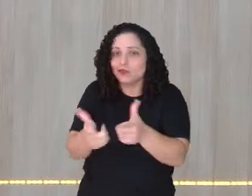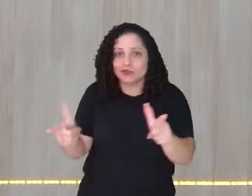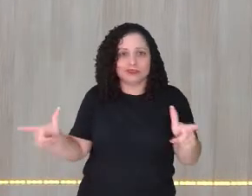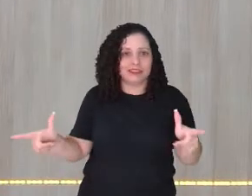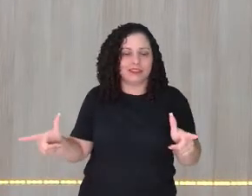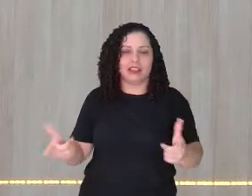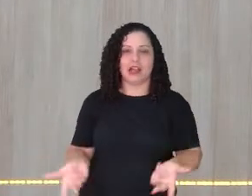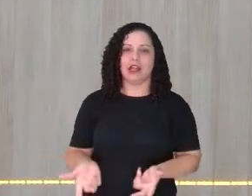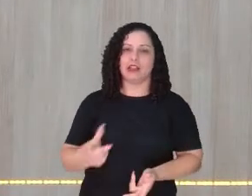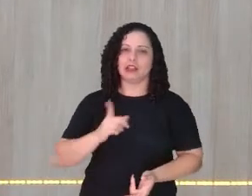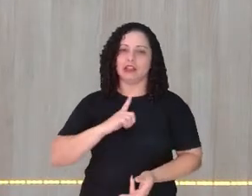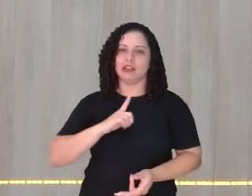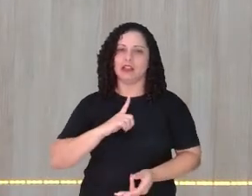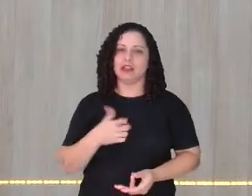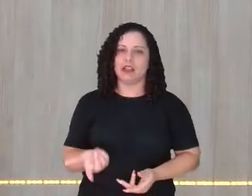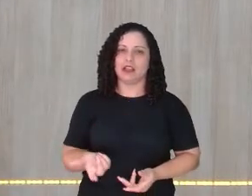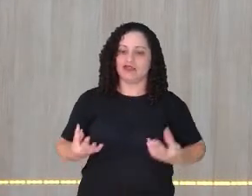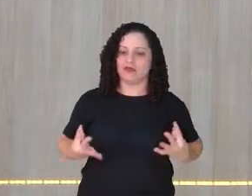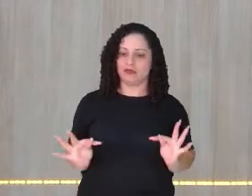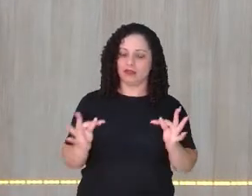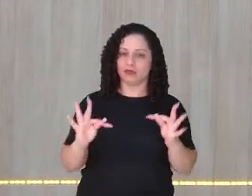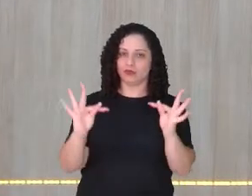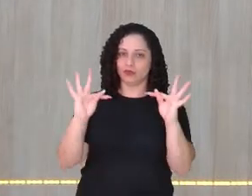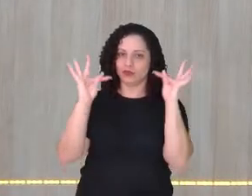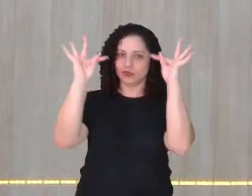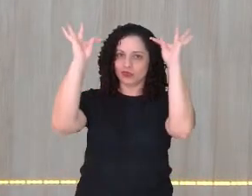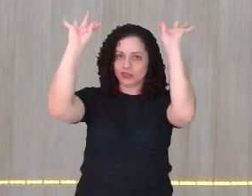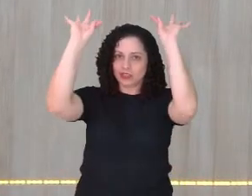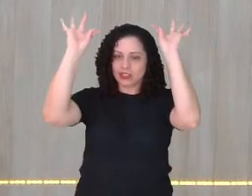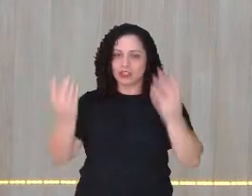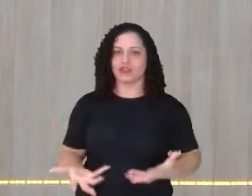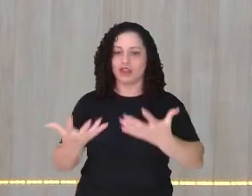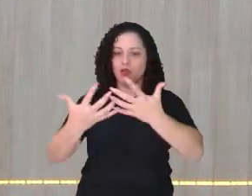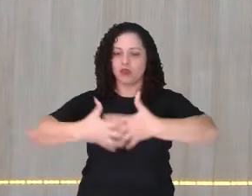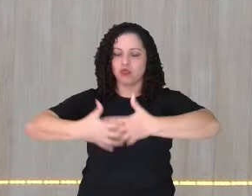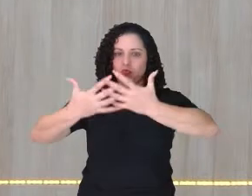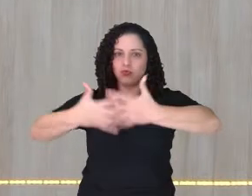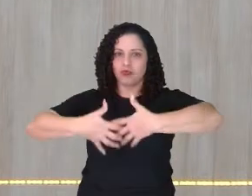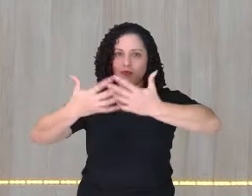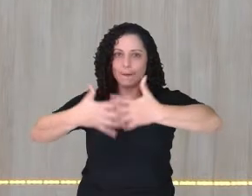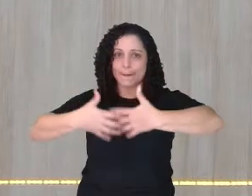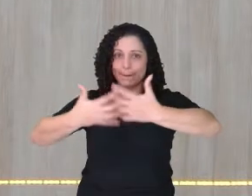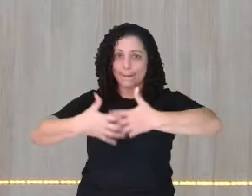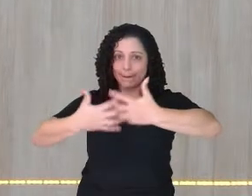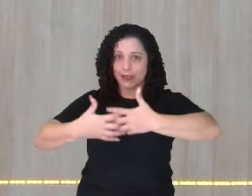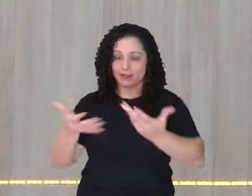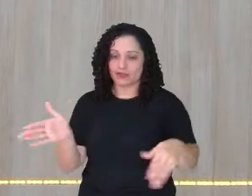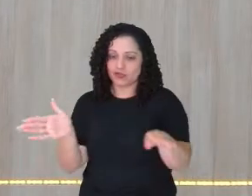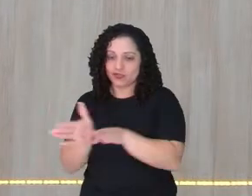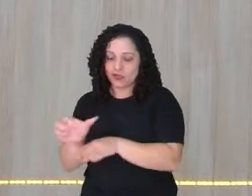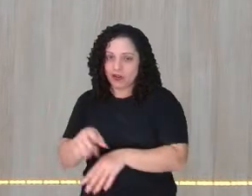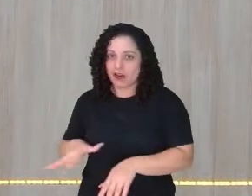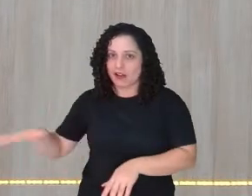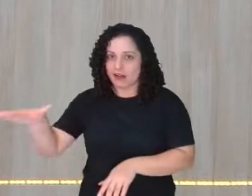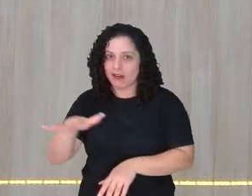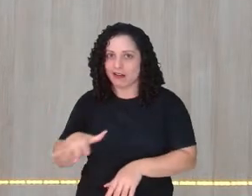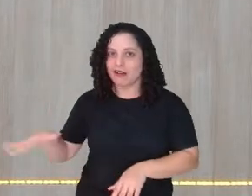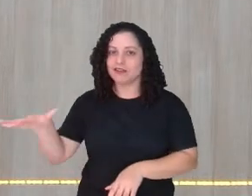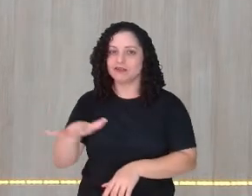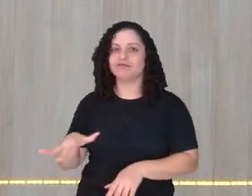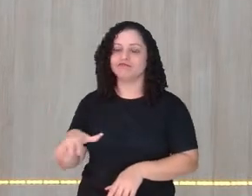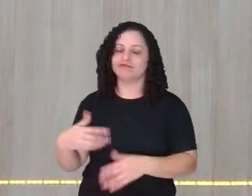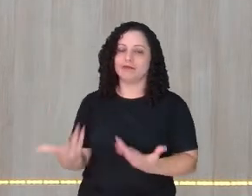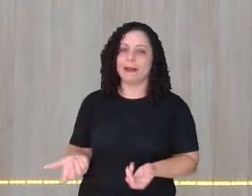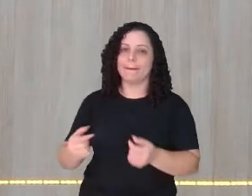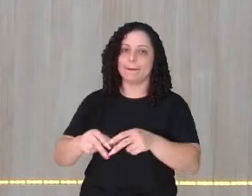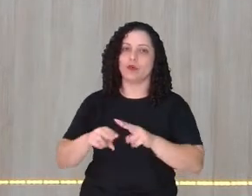arcar, né, de ter todos esses equipamentos, né, essa mecanização que foi chegando no campo, que a industrialização